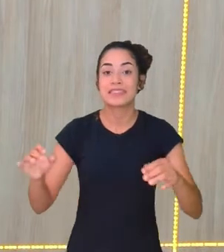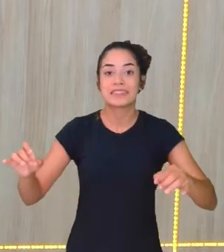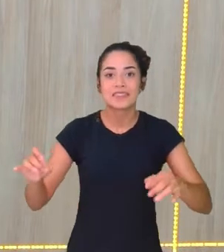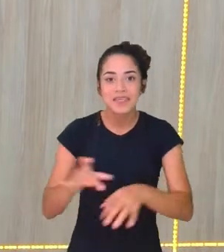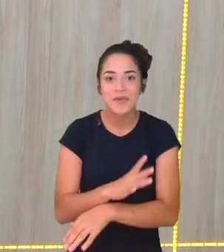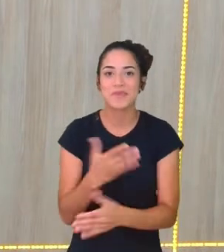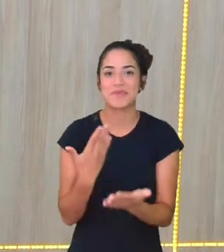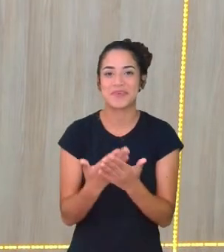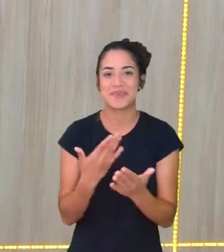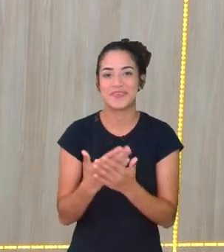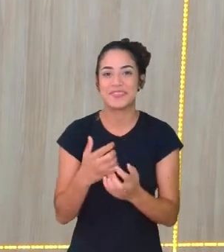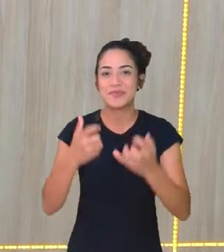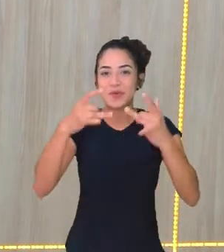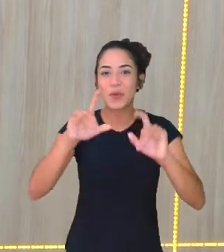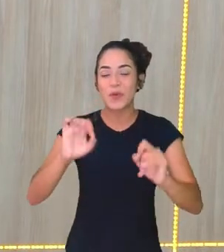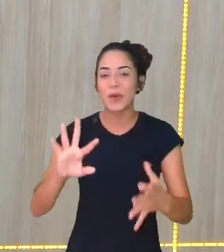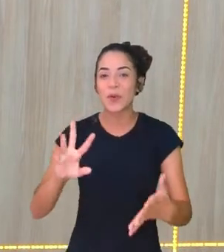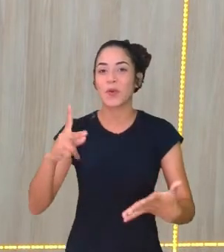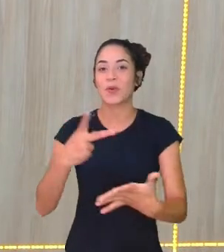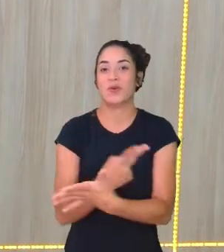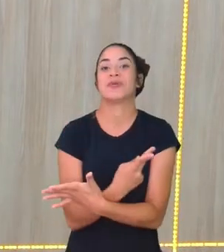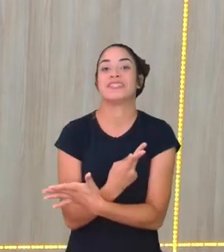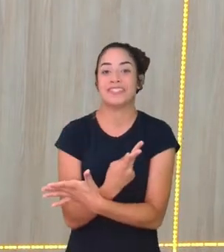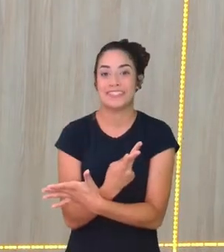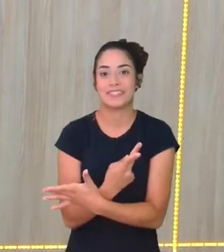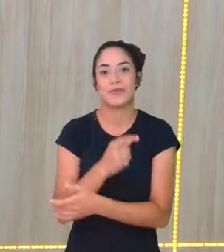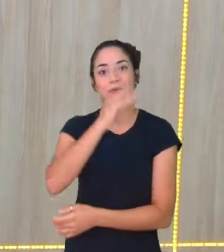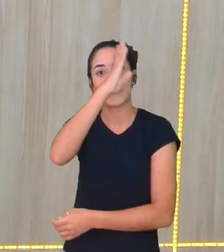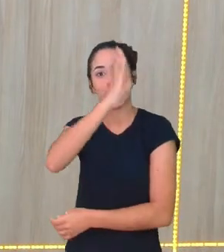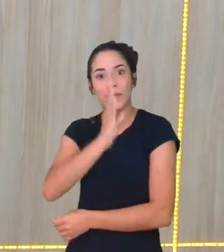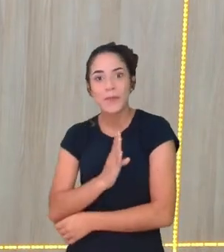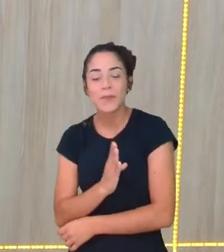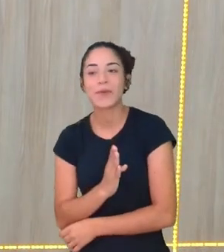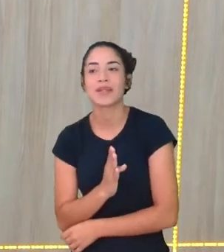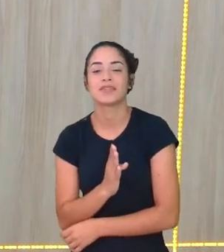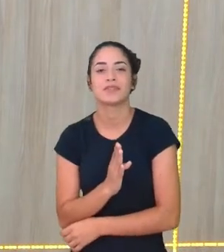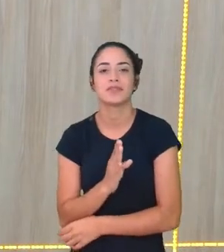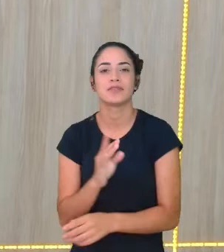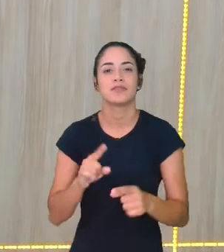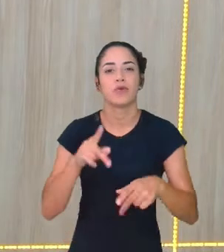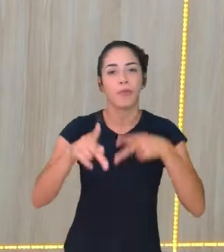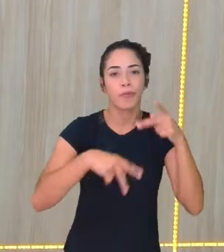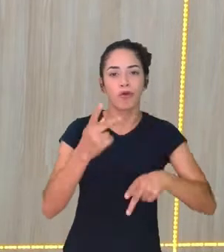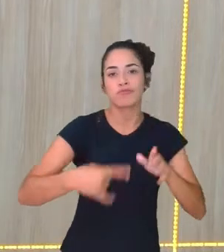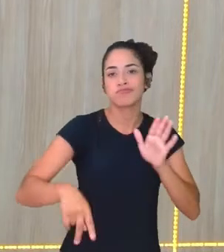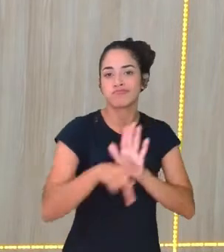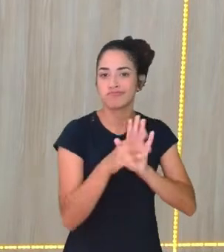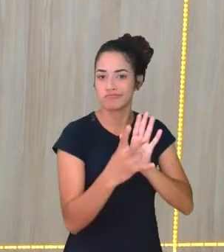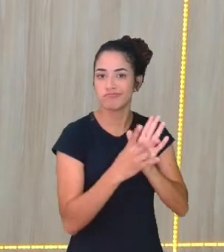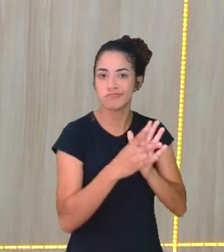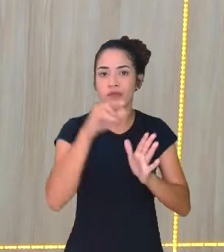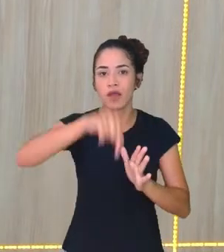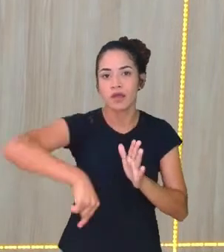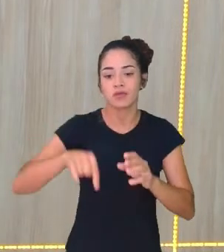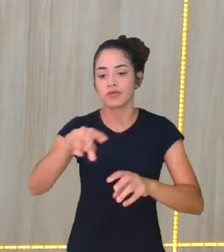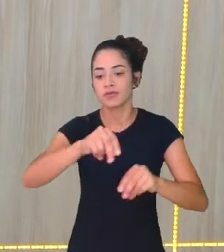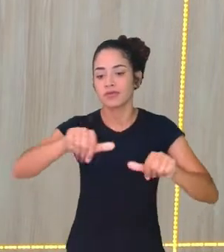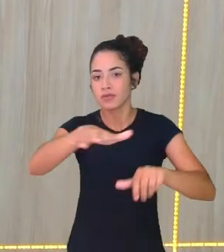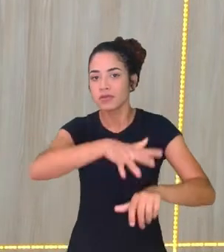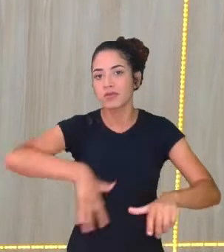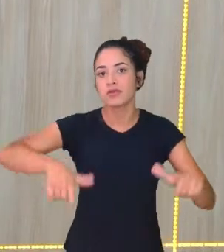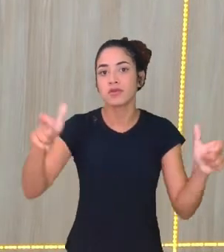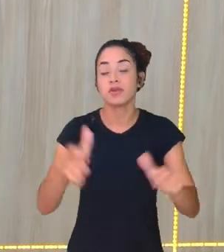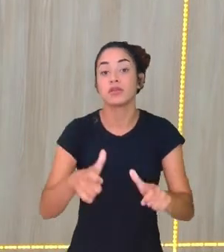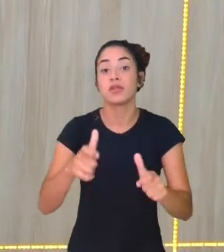dizendo o que é que aconteceu é com o Brasil é com os povos indígenas aqui do território brasileiro